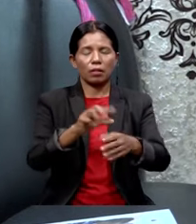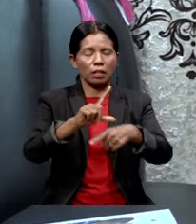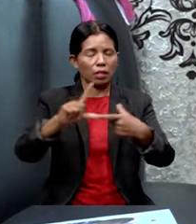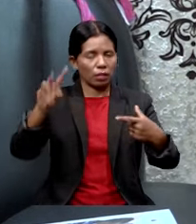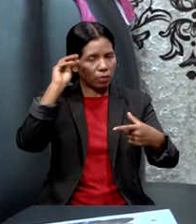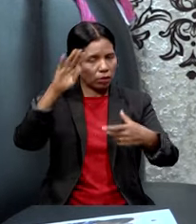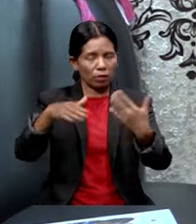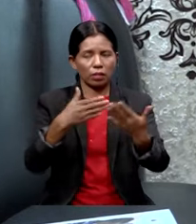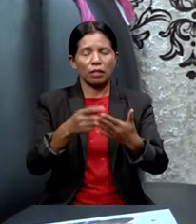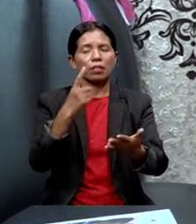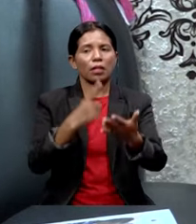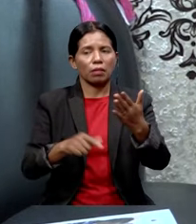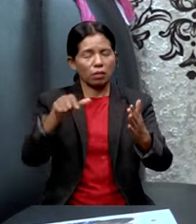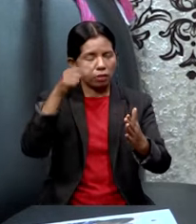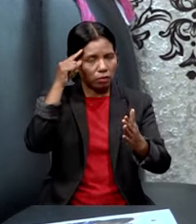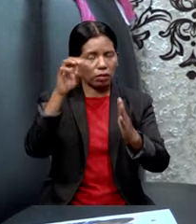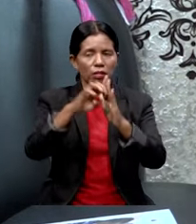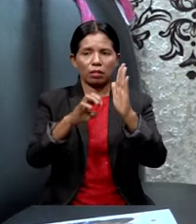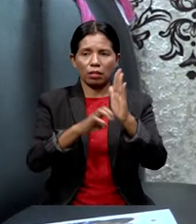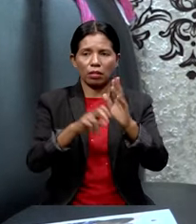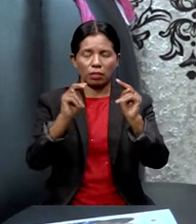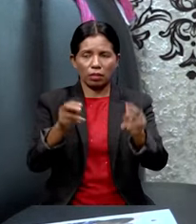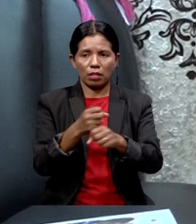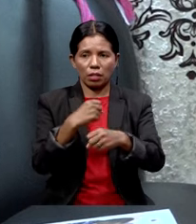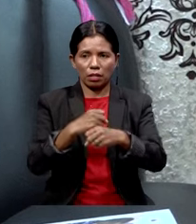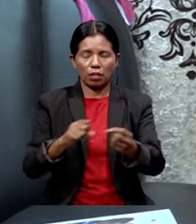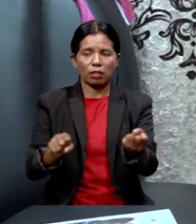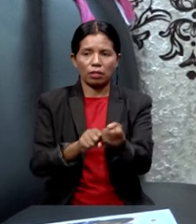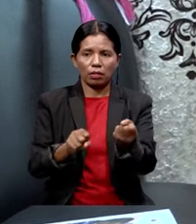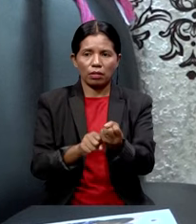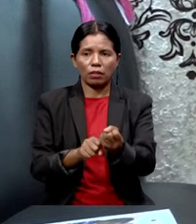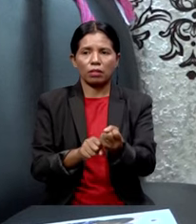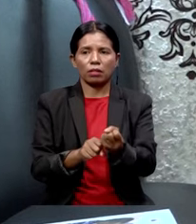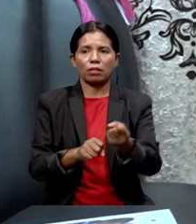saída mak estado governo precisa halotan para hodi contribuir ba